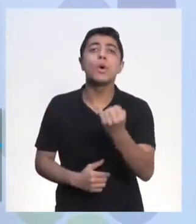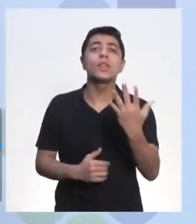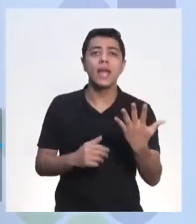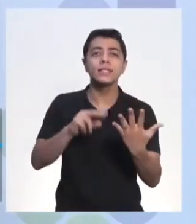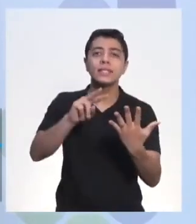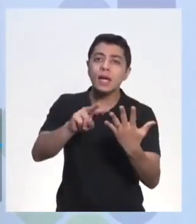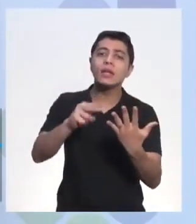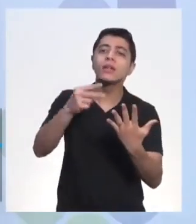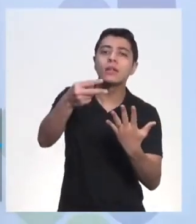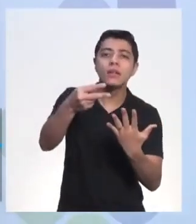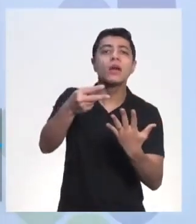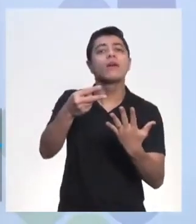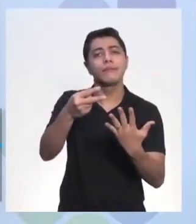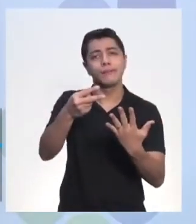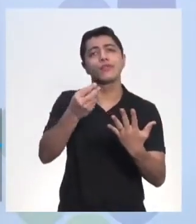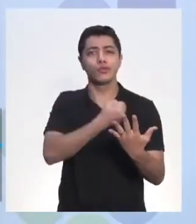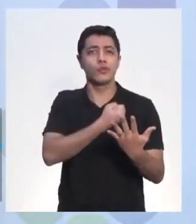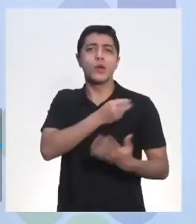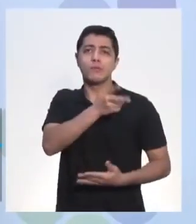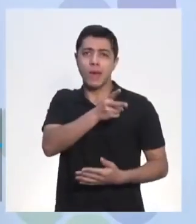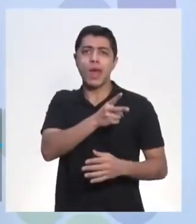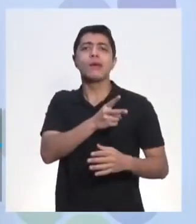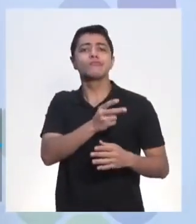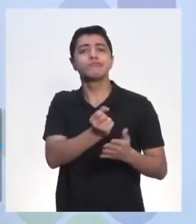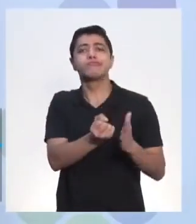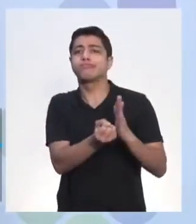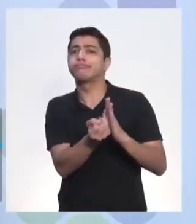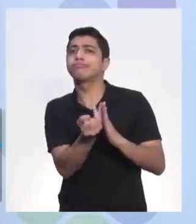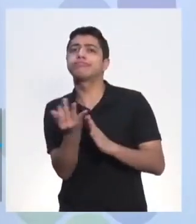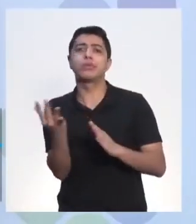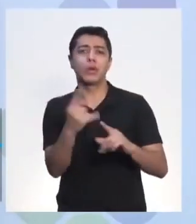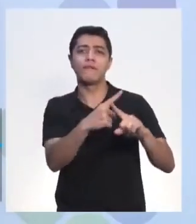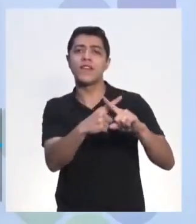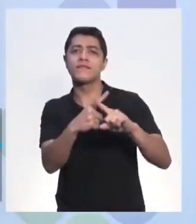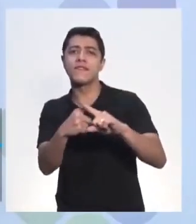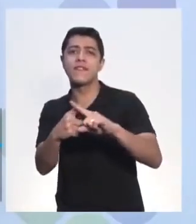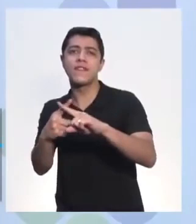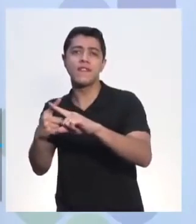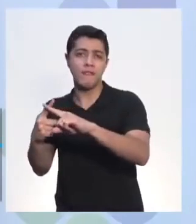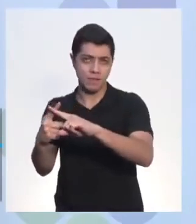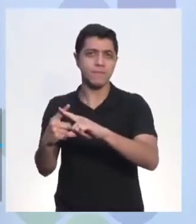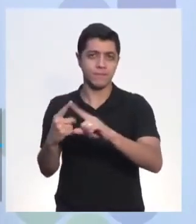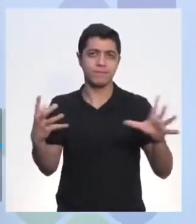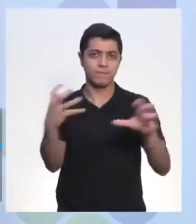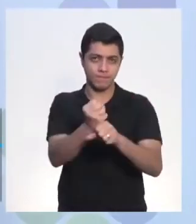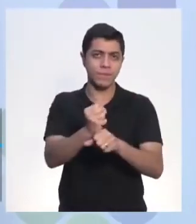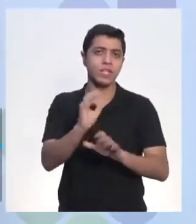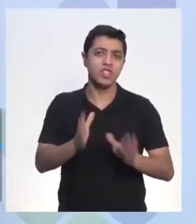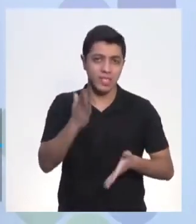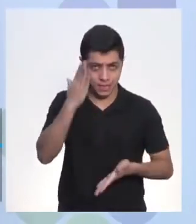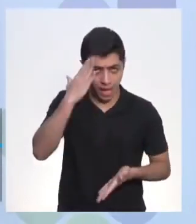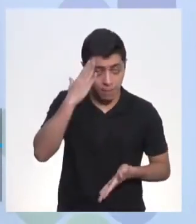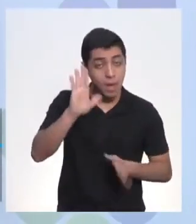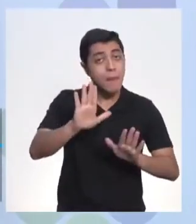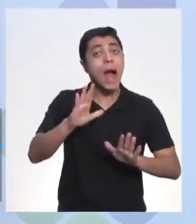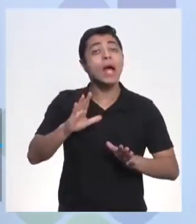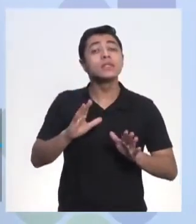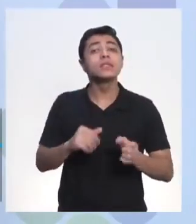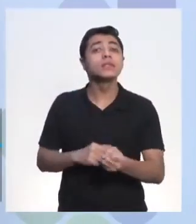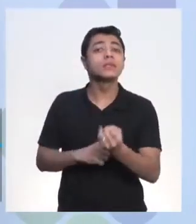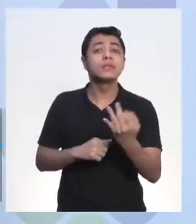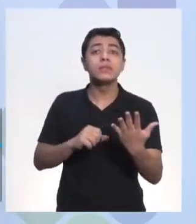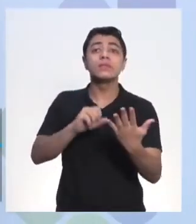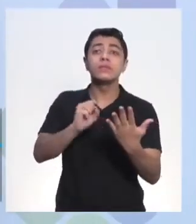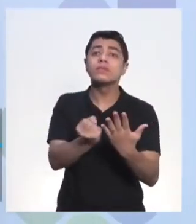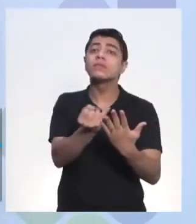na potência aparecer no expoente um sinal de menos, essa repetição de várias vezes vai acontecer embaixo,